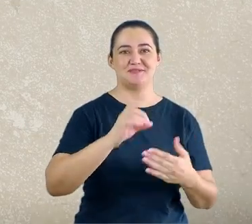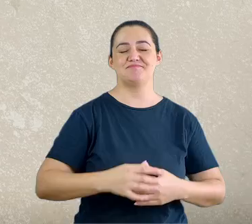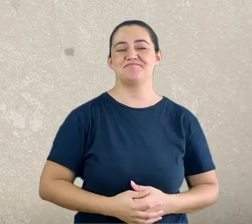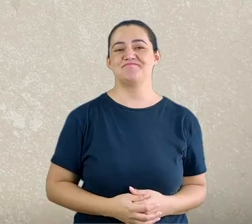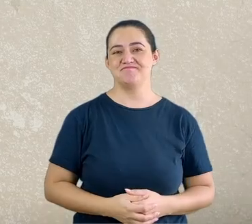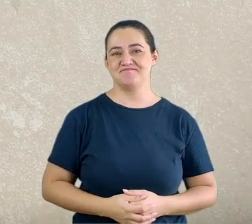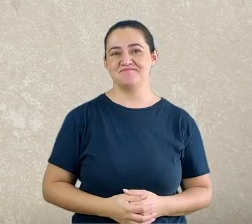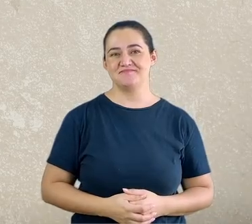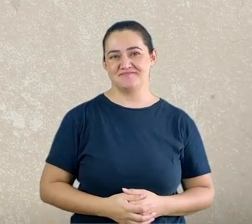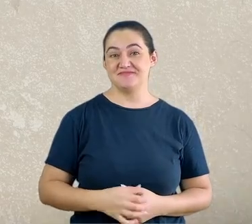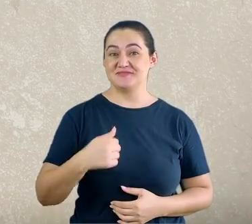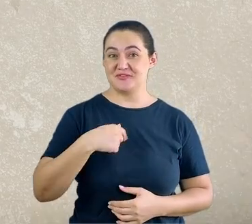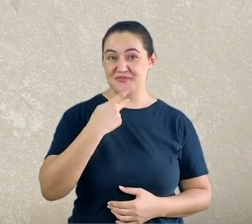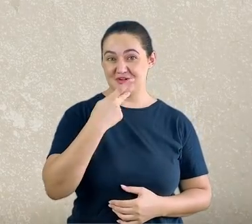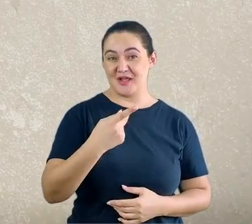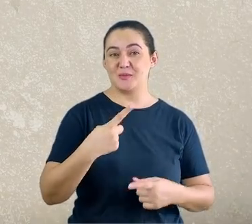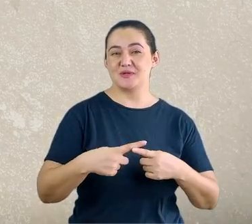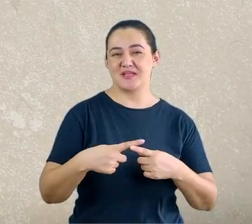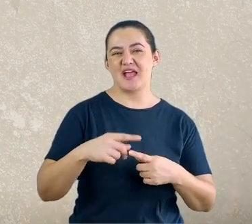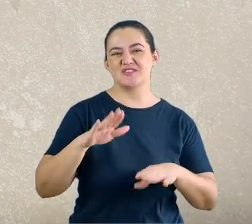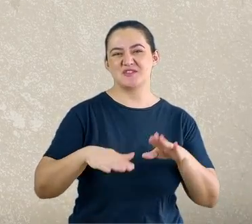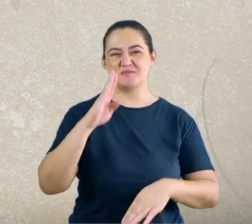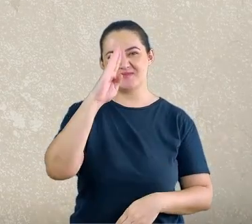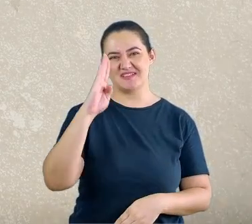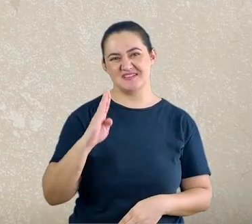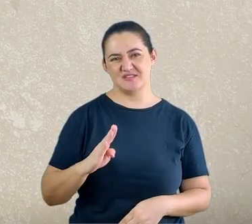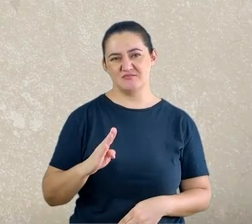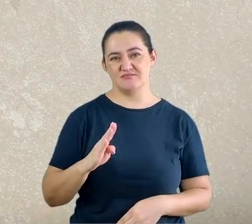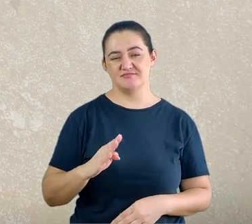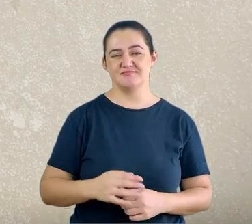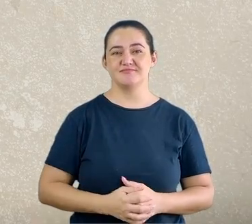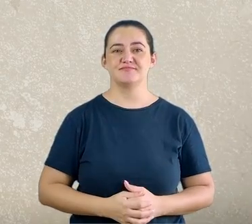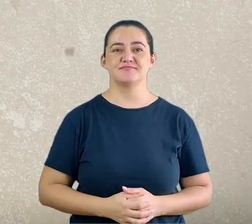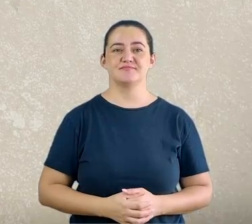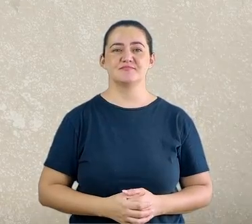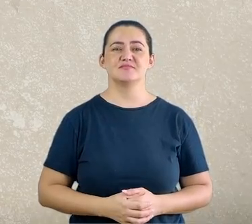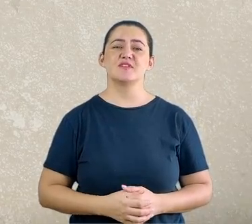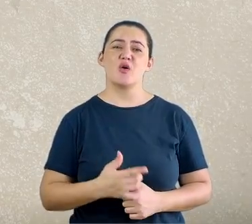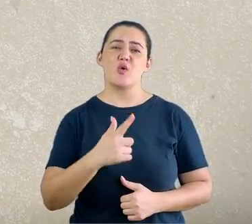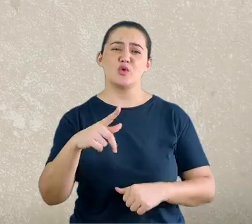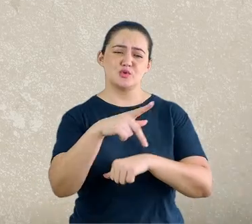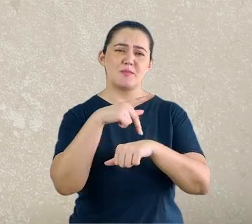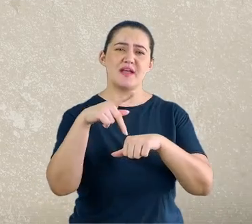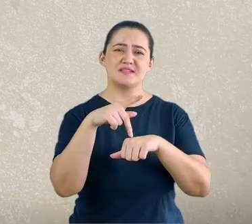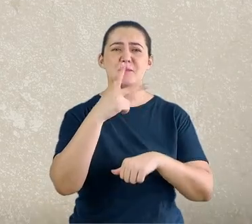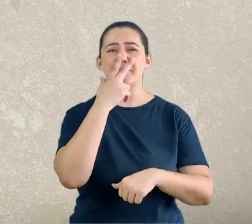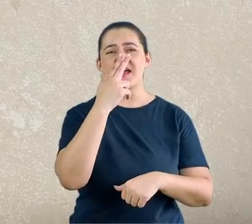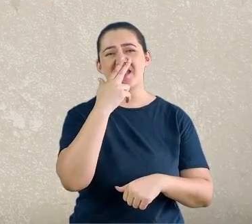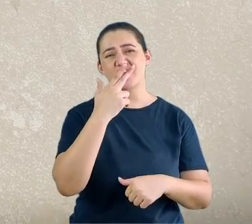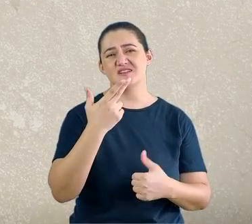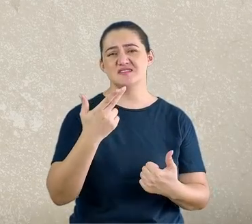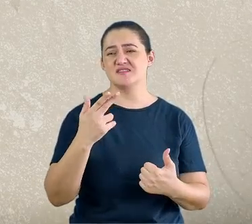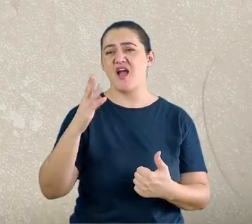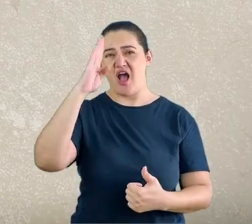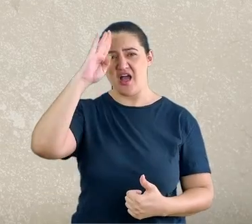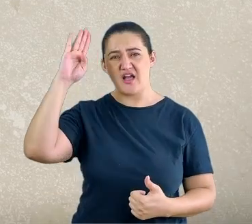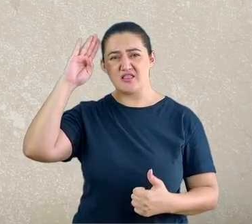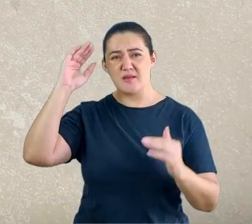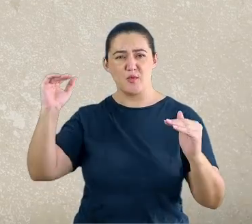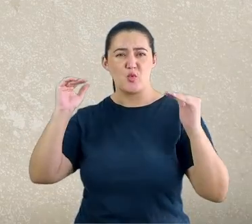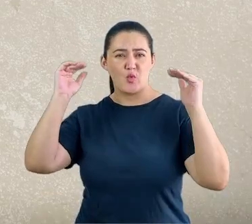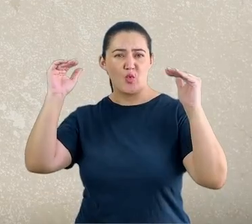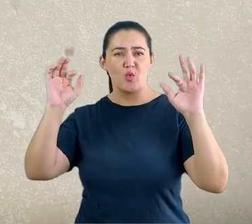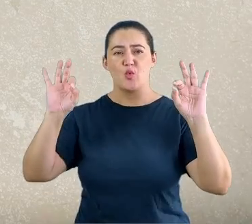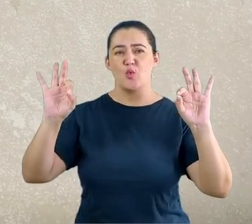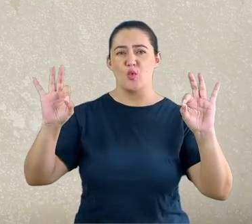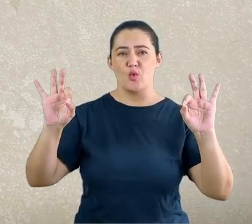Eu digo isto porque muitas vezes no Brasil e também em outros países do mundo, passa-se a impressão que os grandes acadêmicos